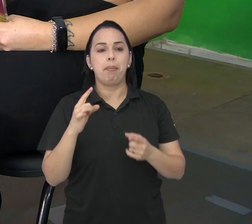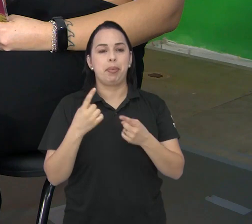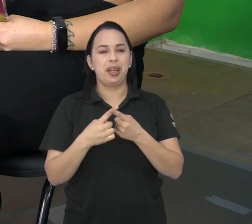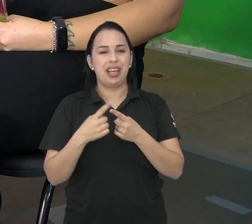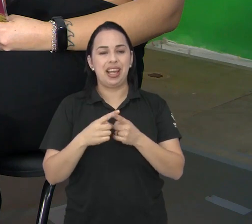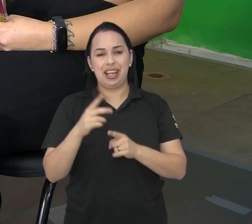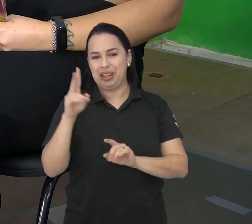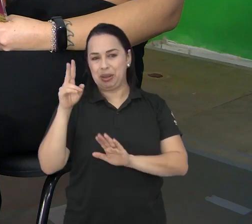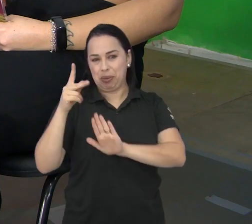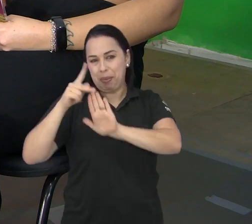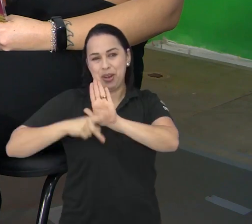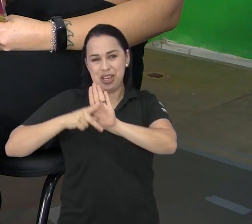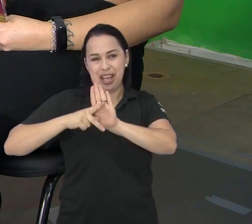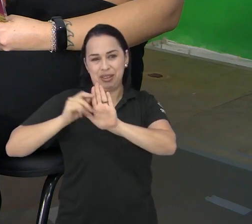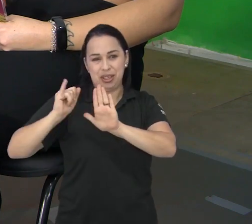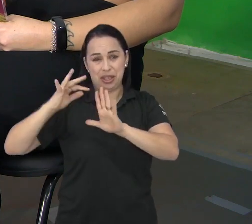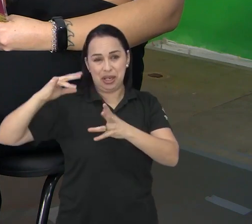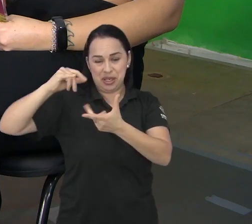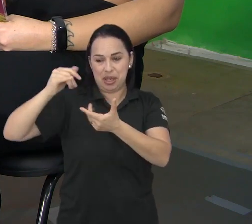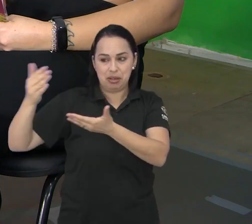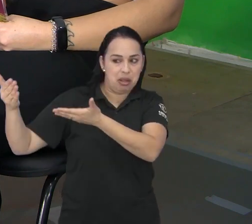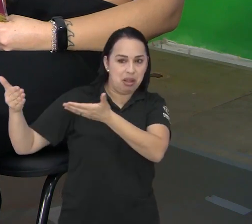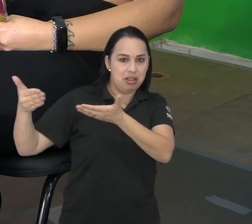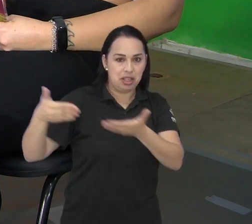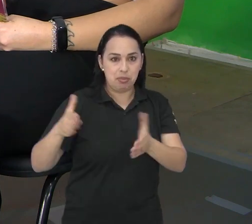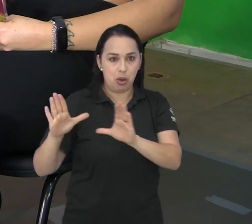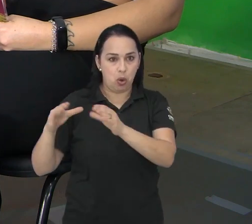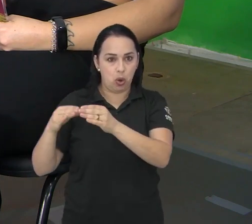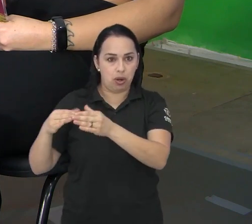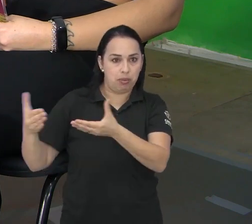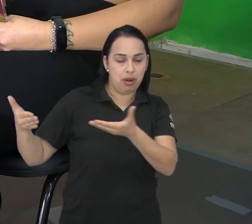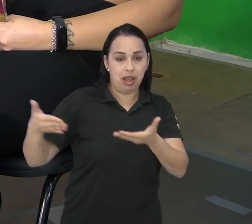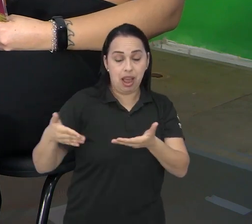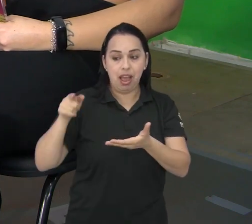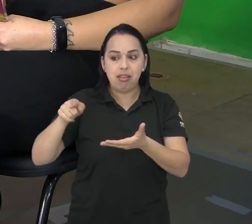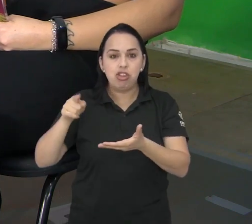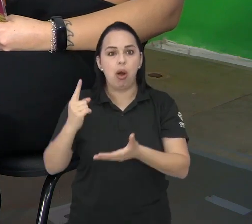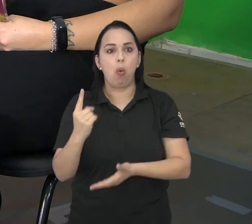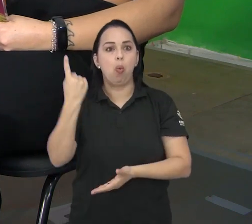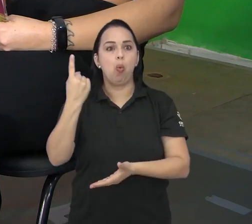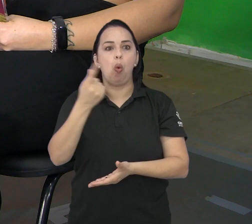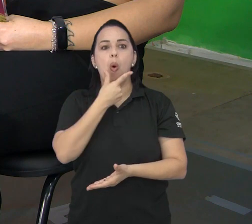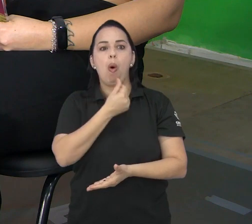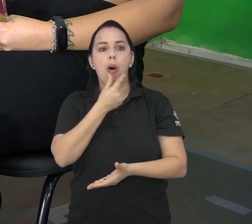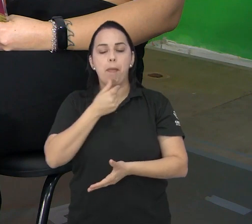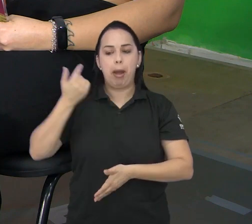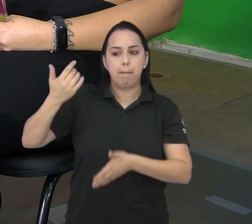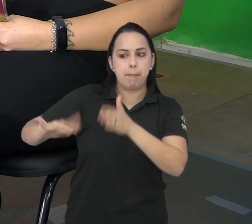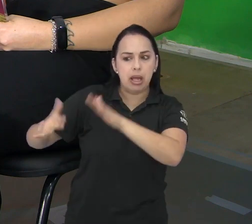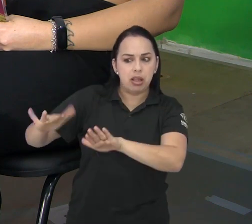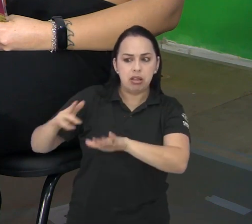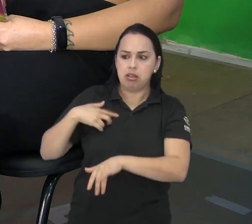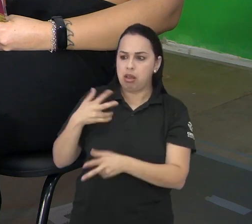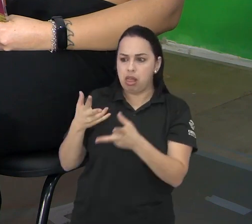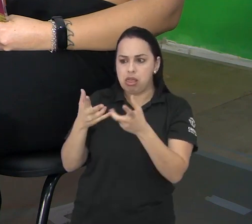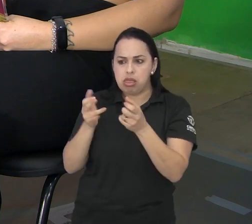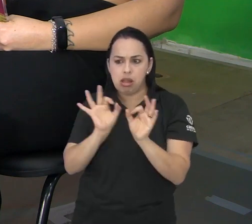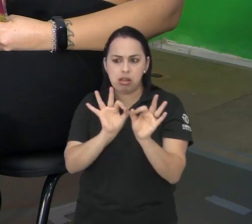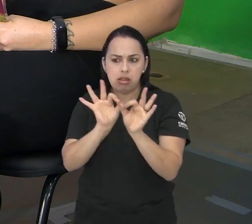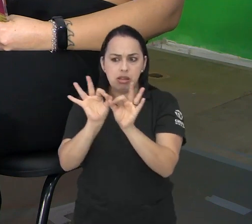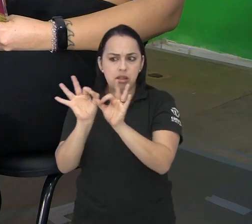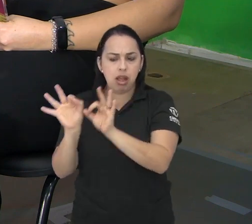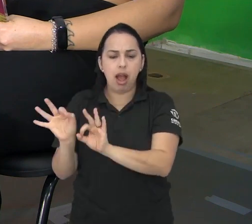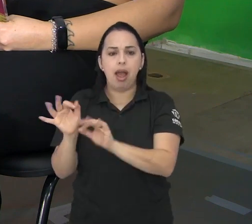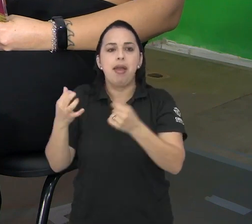leva de intercambistas, né? E nessa leva tinha um percussionista, e eu observando ele tocando, falei, bom, eu